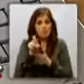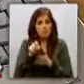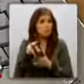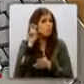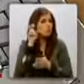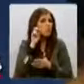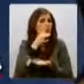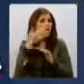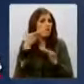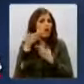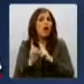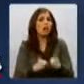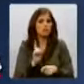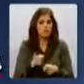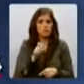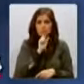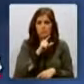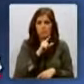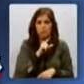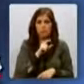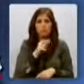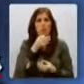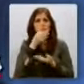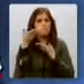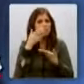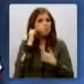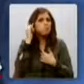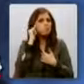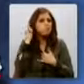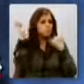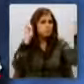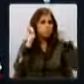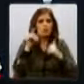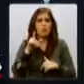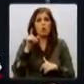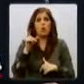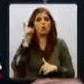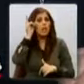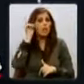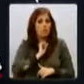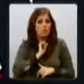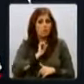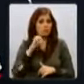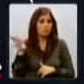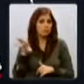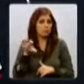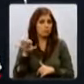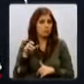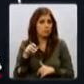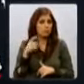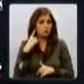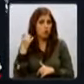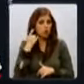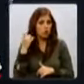conversa e até podemos fazer telefonemas o meu telefone vai tocar e